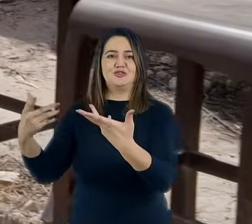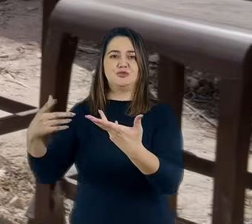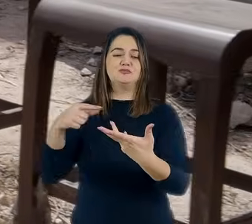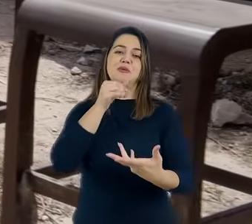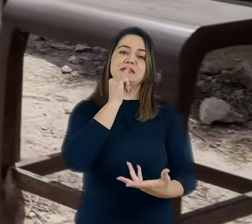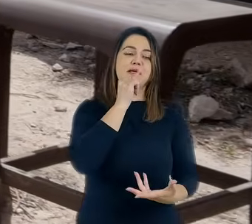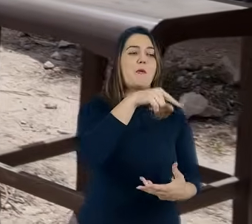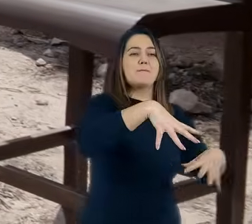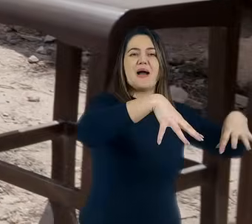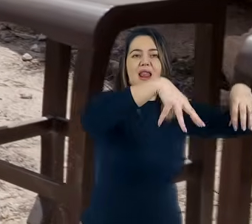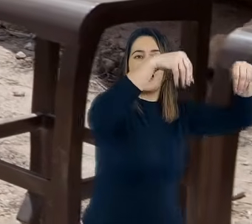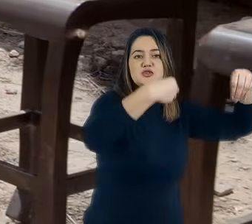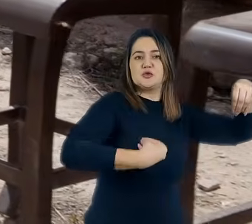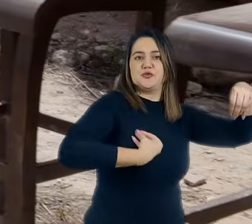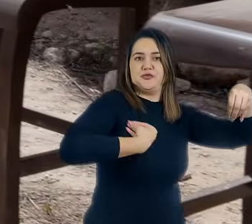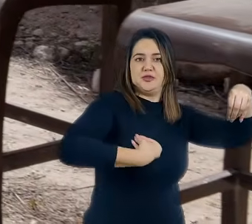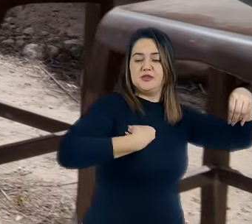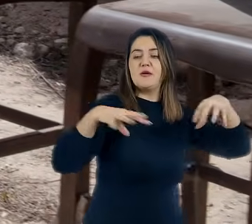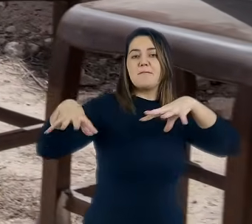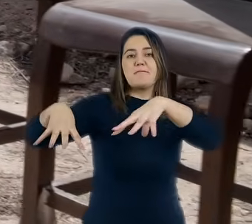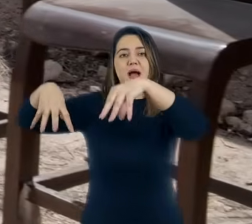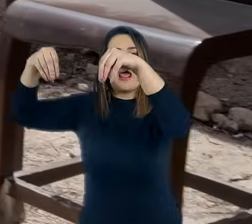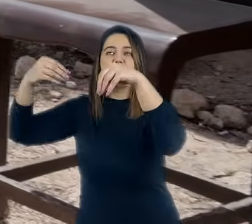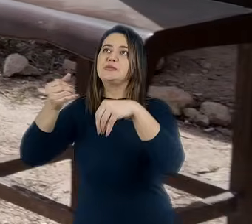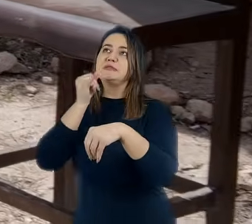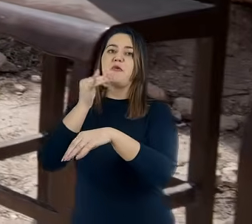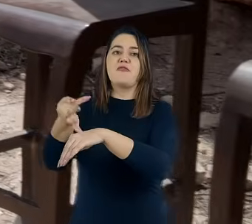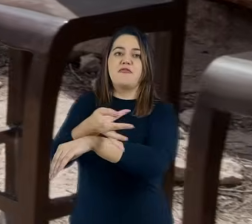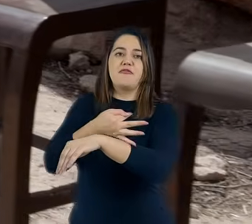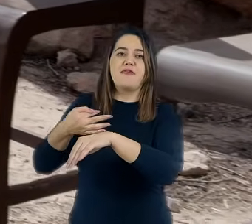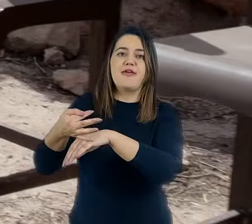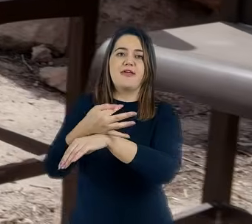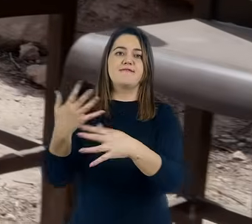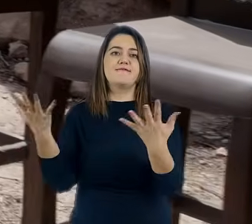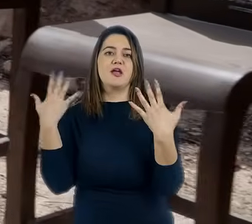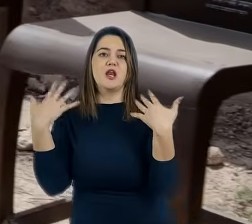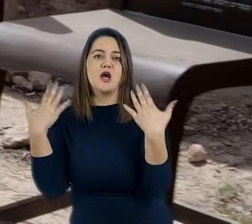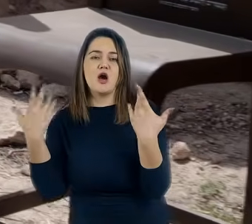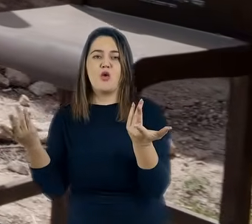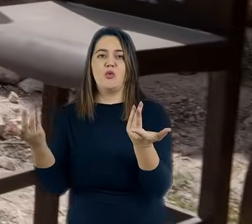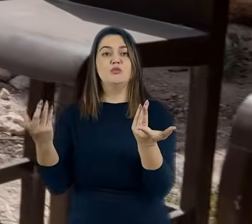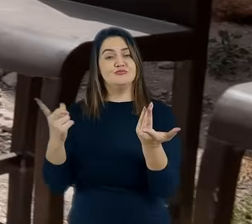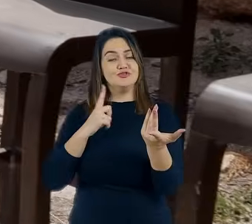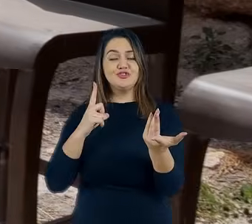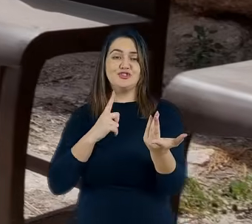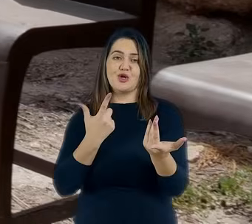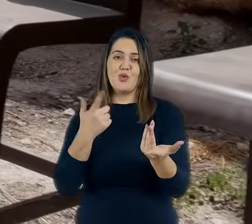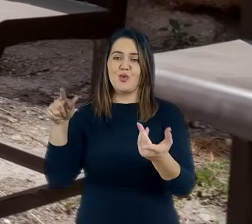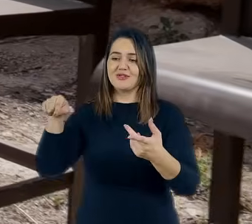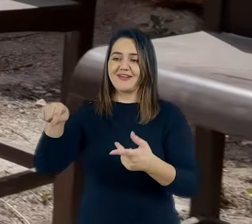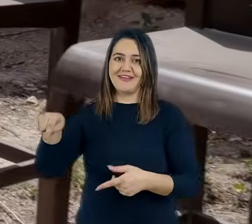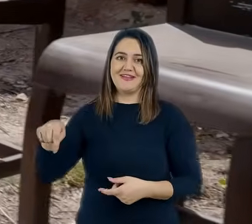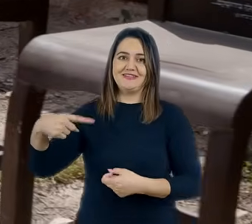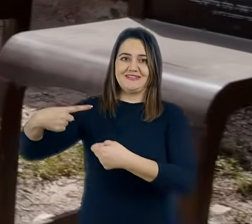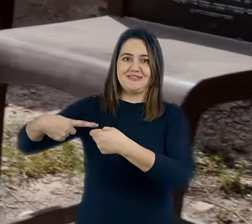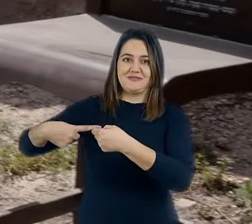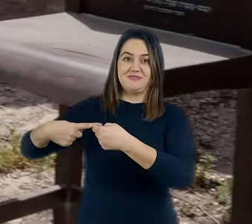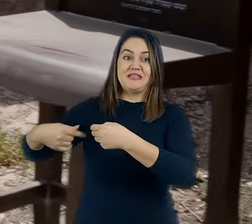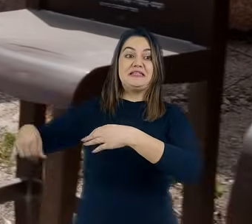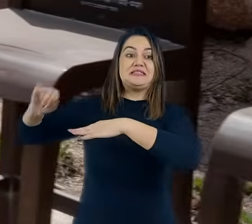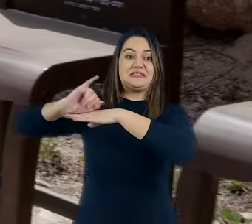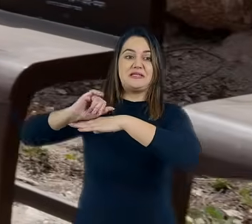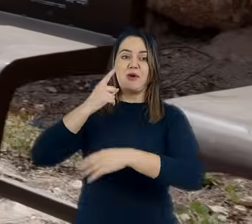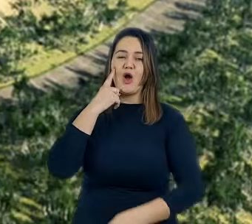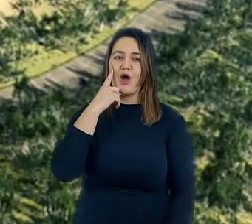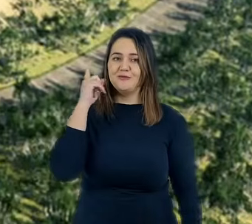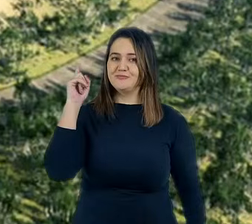despachos, um palácio de verão, um palácio de inverno, um palácio de moradia, e por isso eles tinham um palácio em Jerusalém e outro aqui, em cima